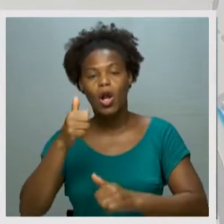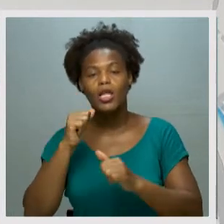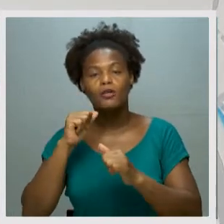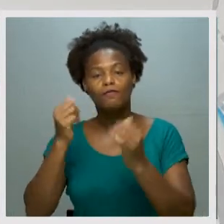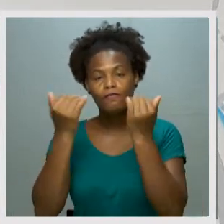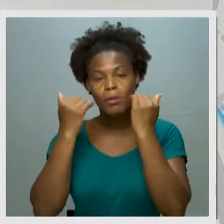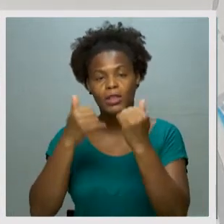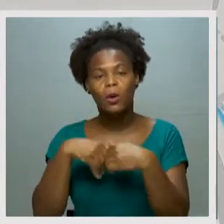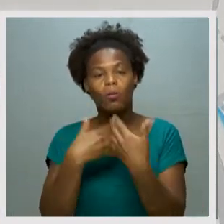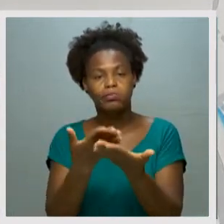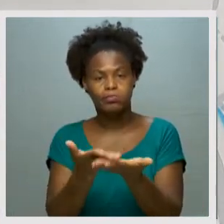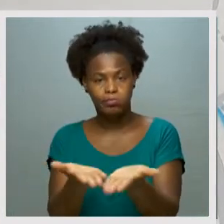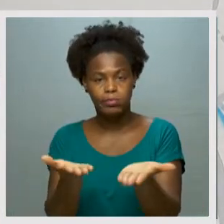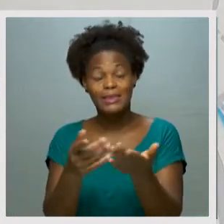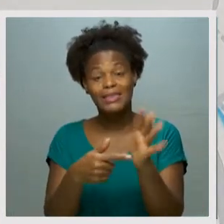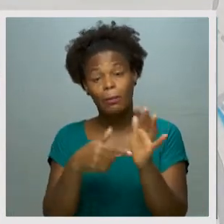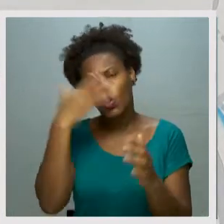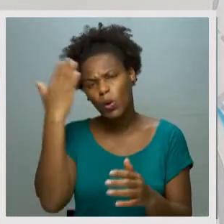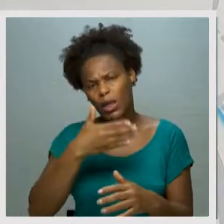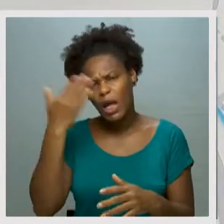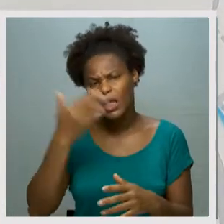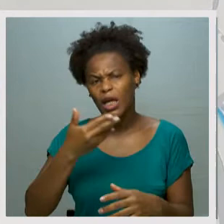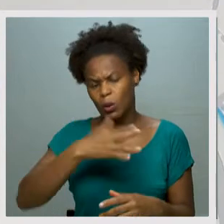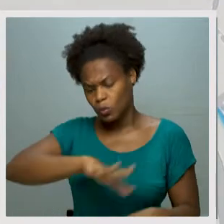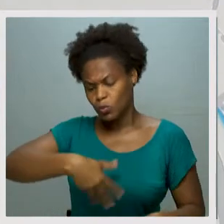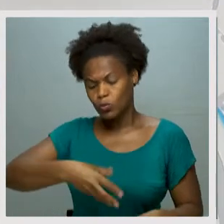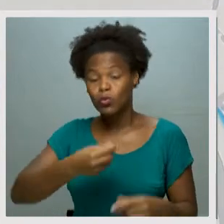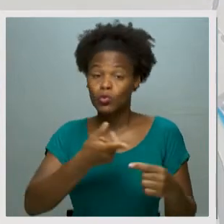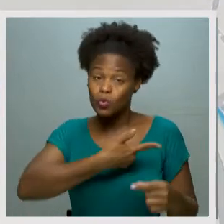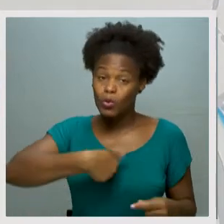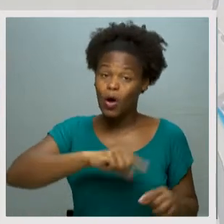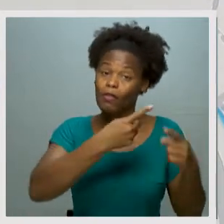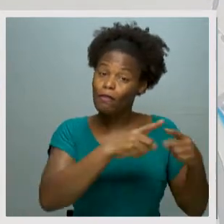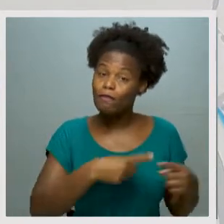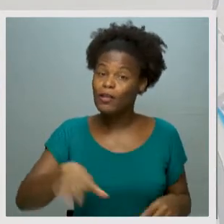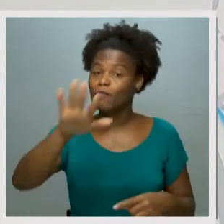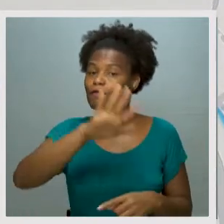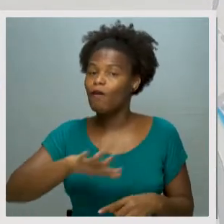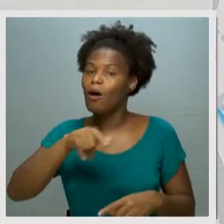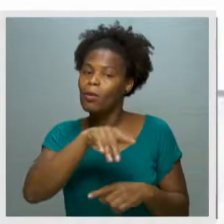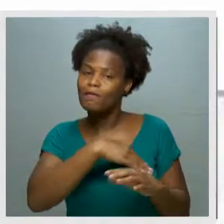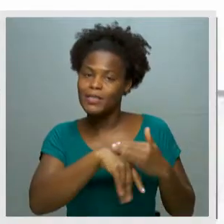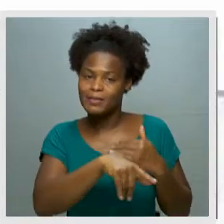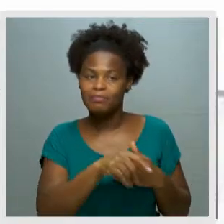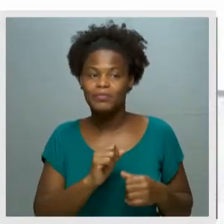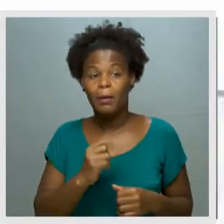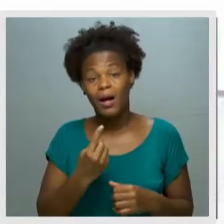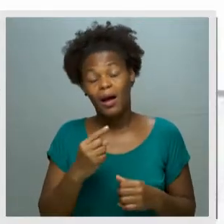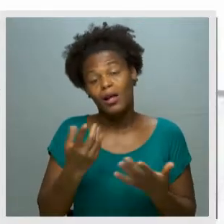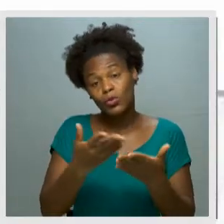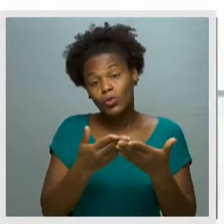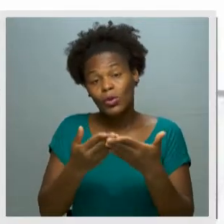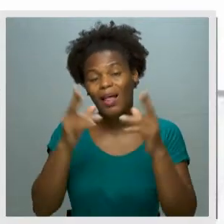aquela informação, certo? E no nosso dia a dia ou no nosso mundo existem variados tipos e formas de fazer isto. Para estudar os